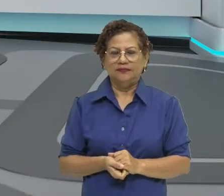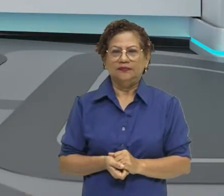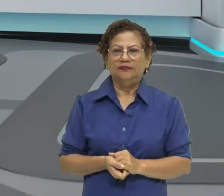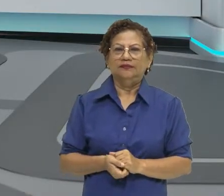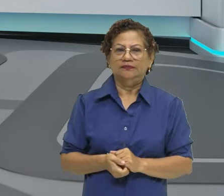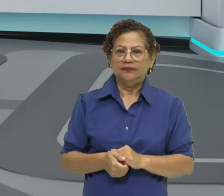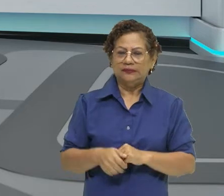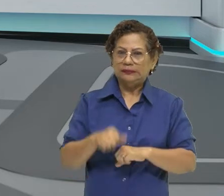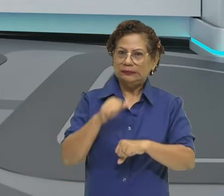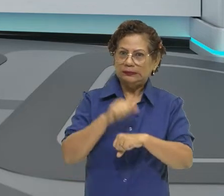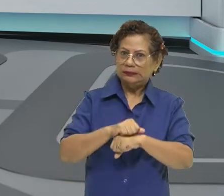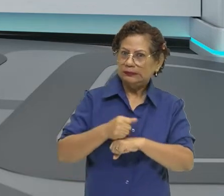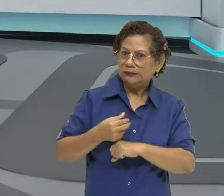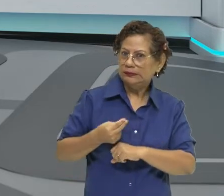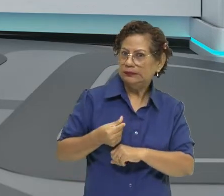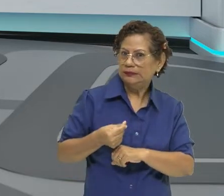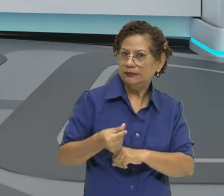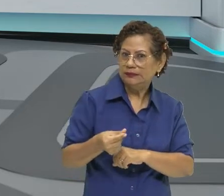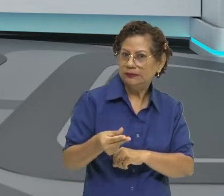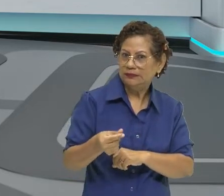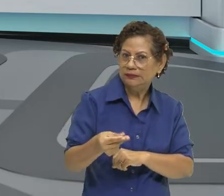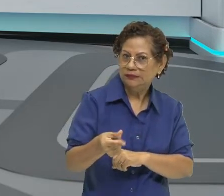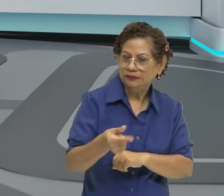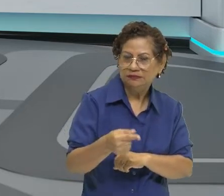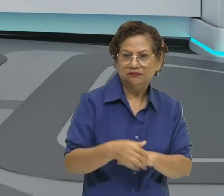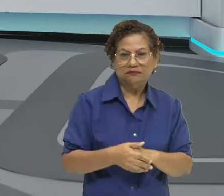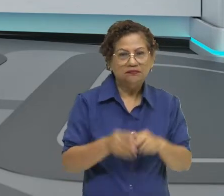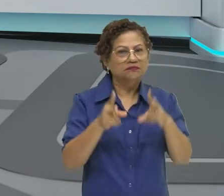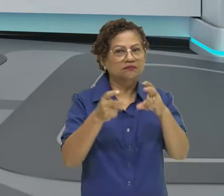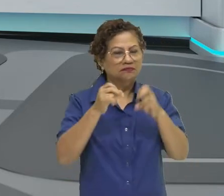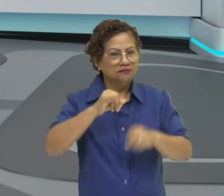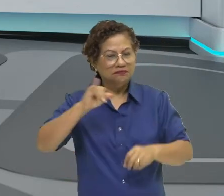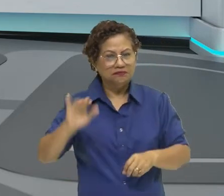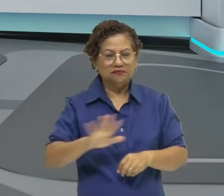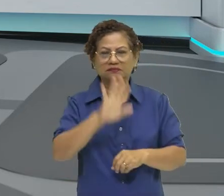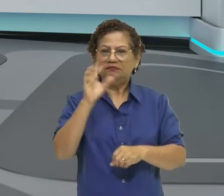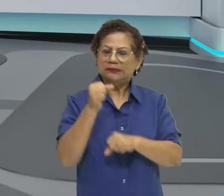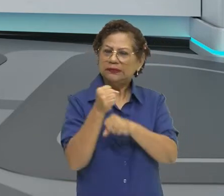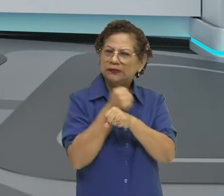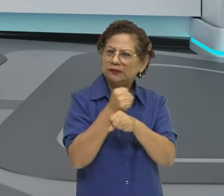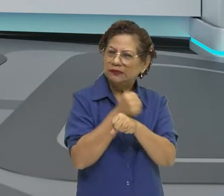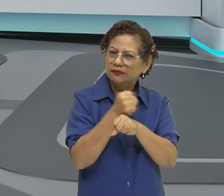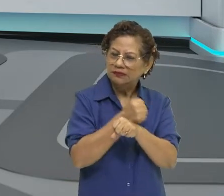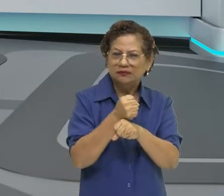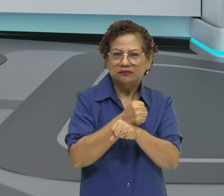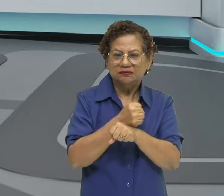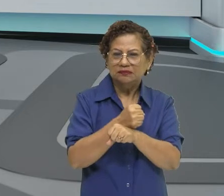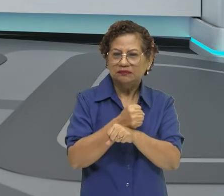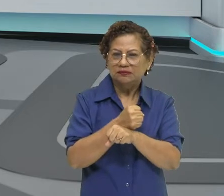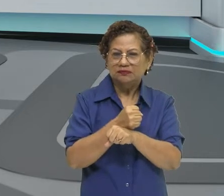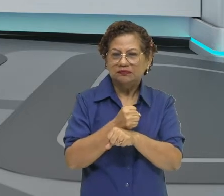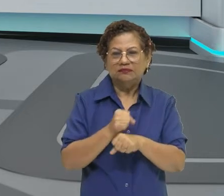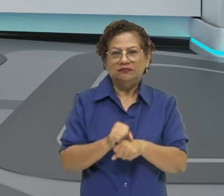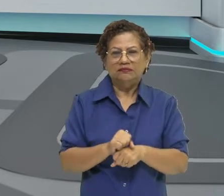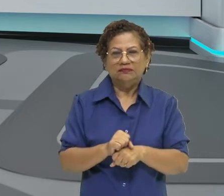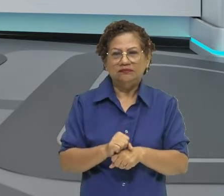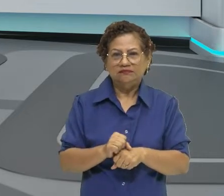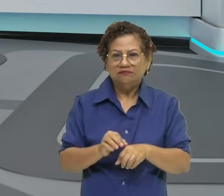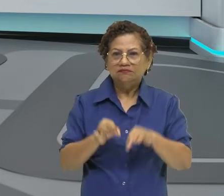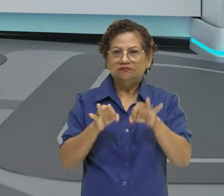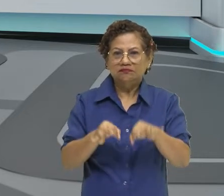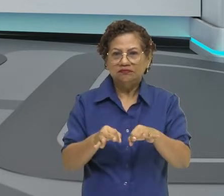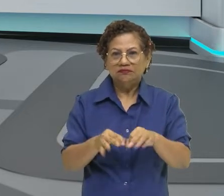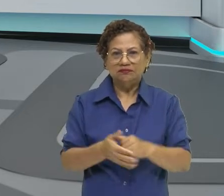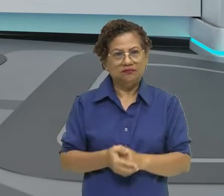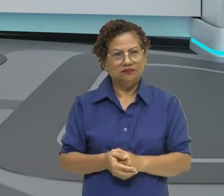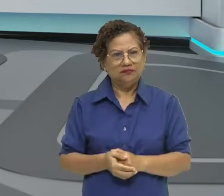Durabilidade. As pirâmides estão aí de pé até hoje. O caráter da impenetrabilidade. Quando você olha uma pirâmide, você pensa, meu Deus do céu, por onde